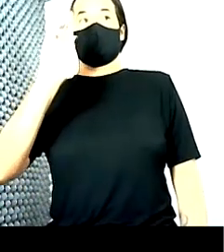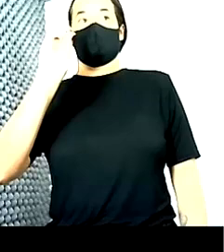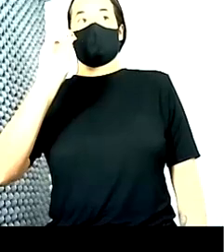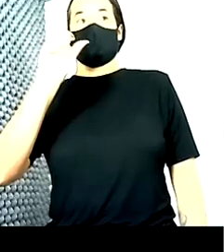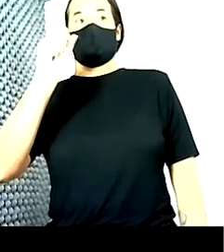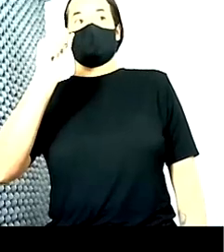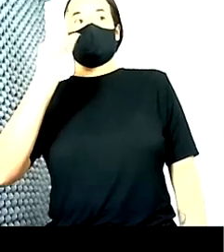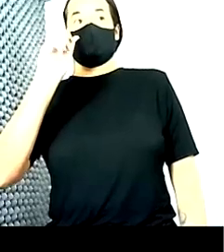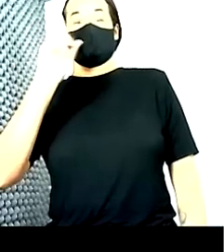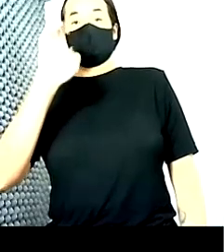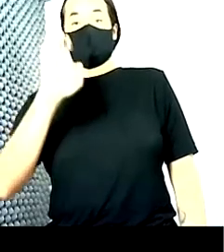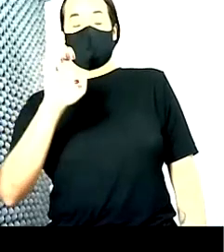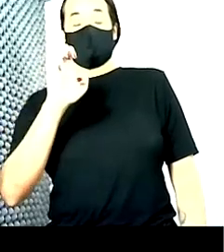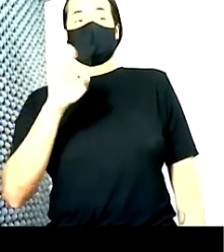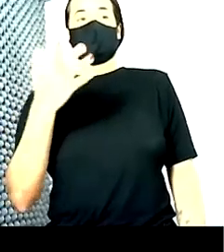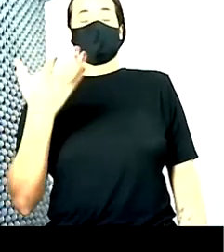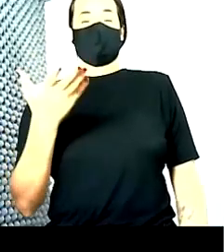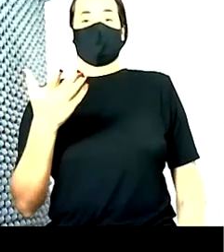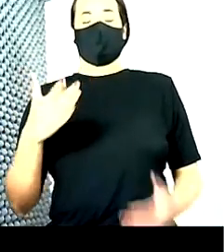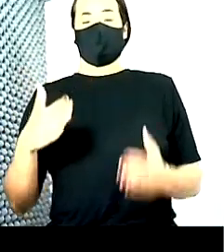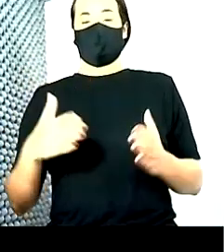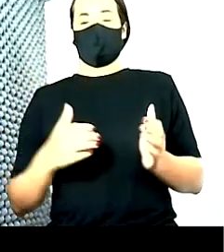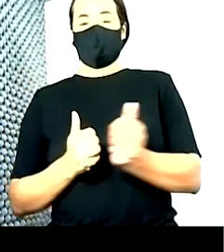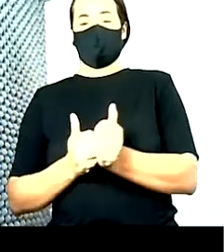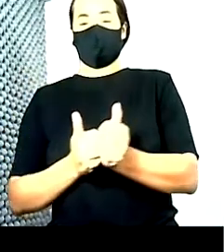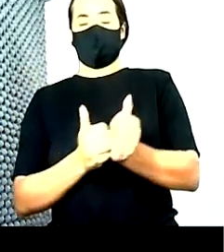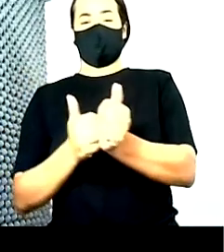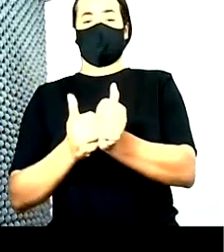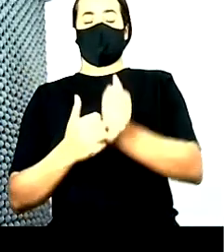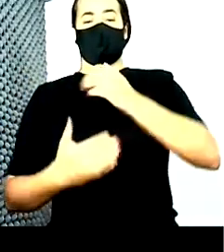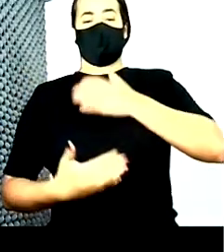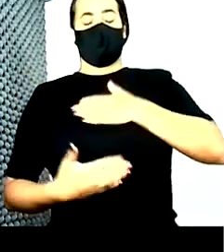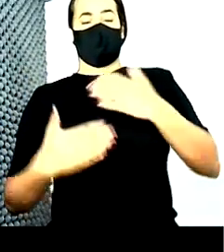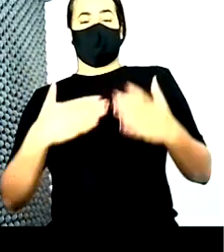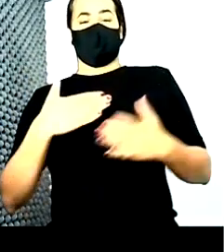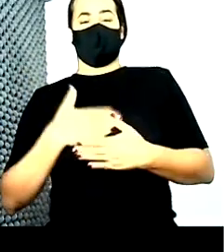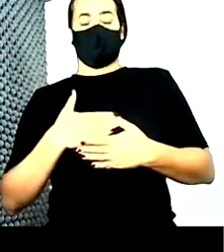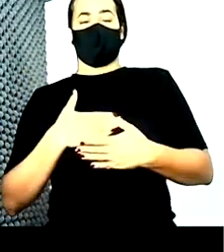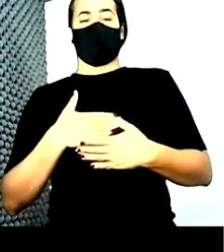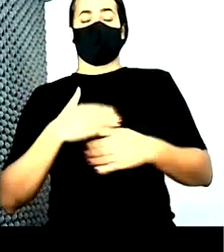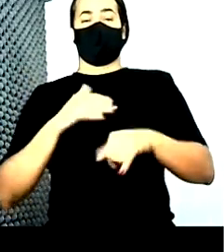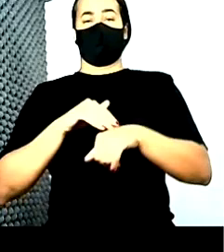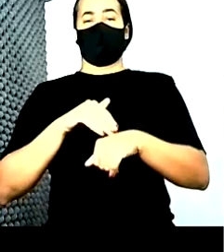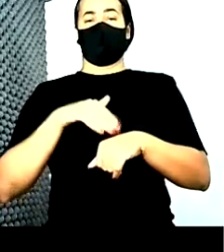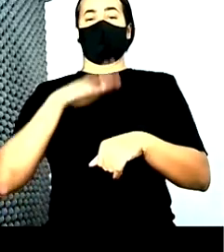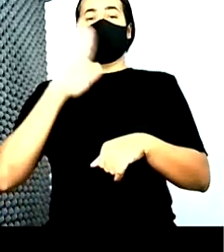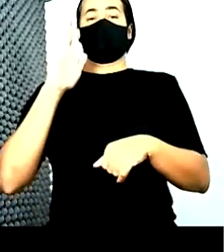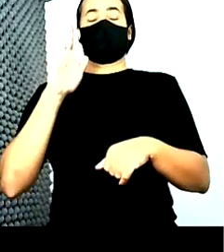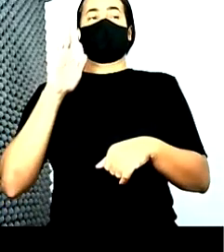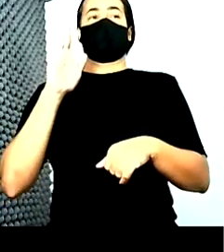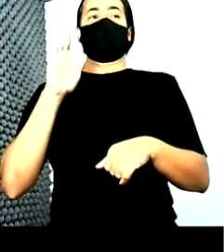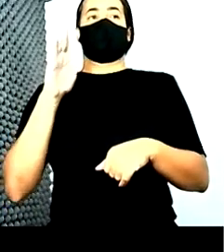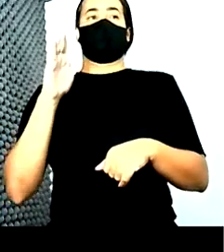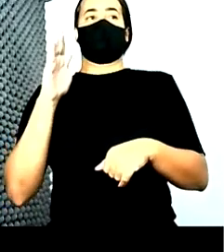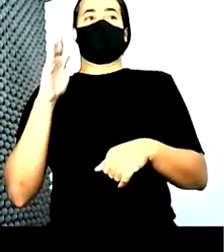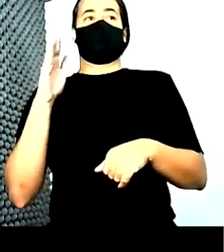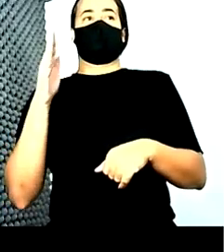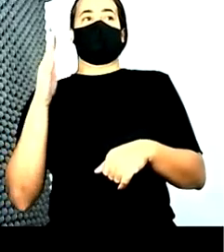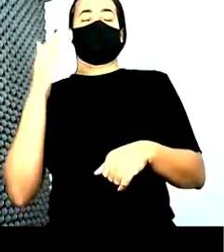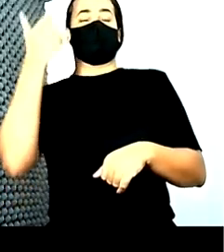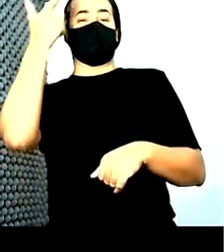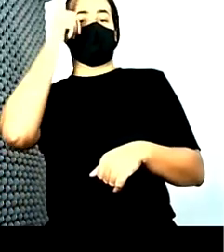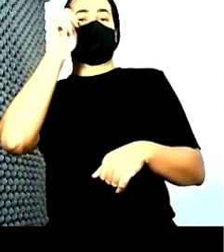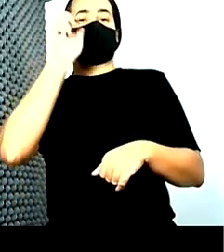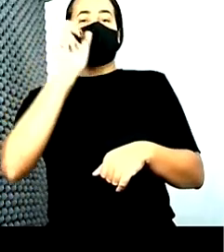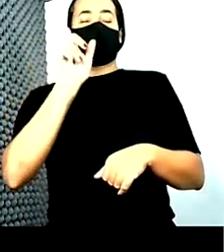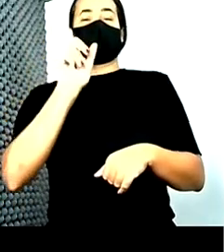nosso corpo a ter uma maturidade sexual, tornando a gente indivíduos capazes de se reproduzir. Então,